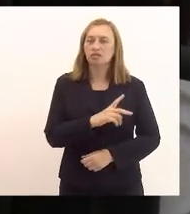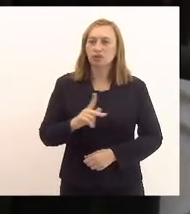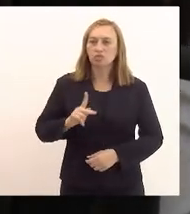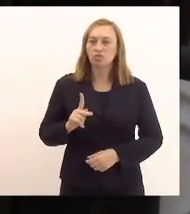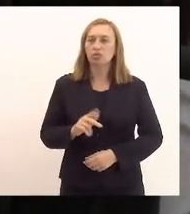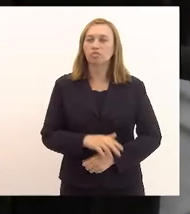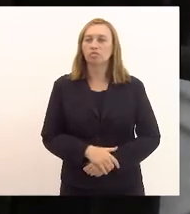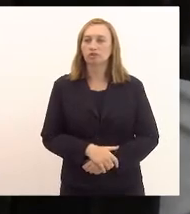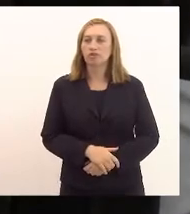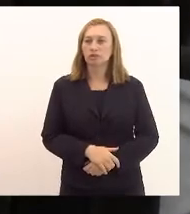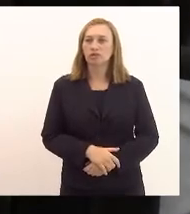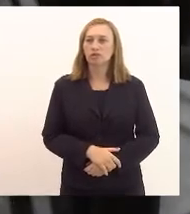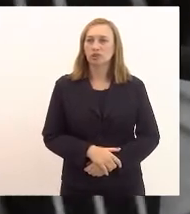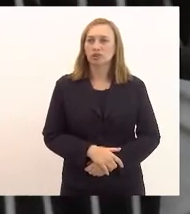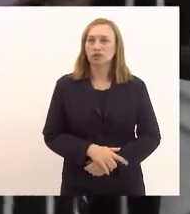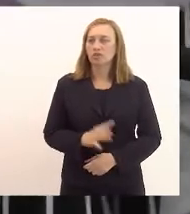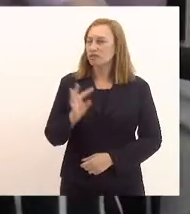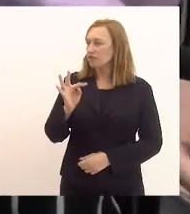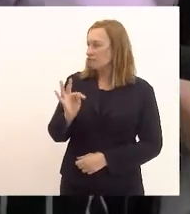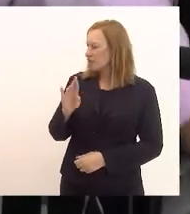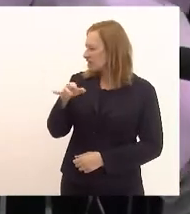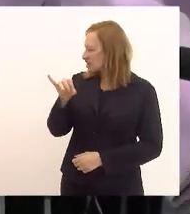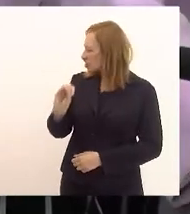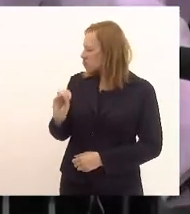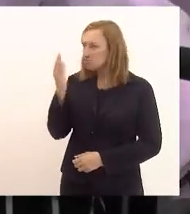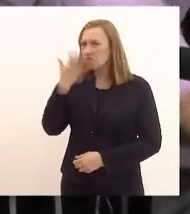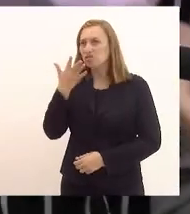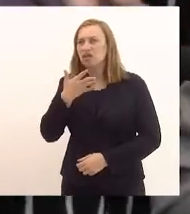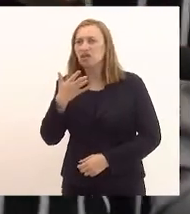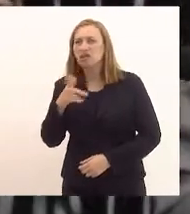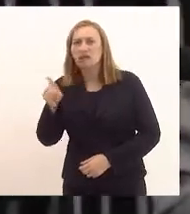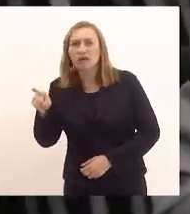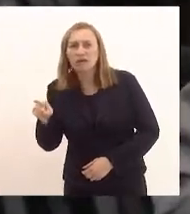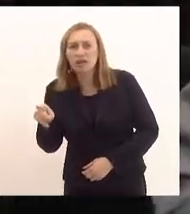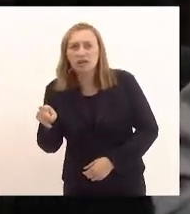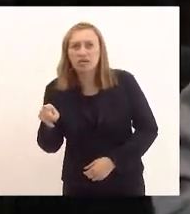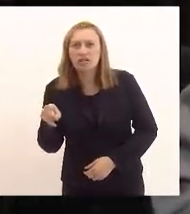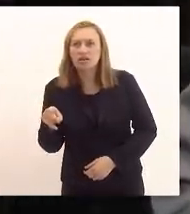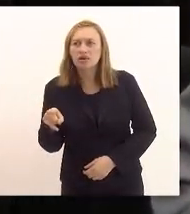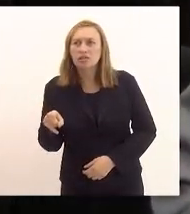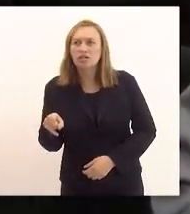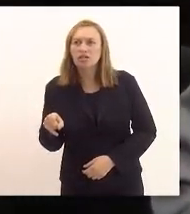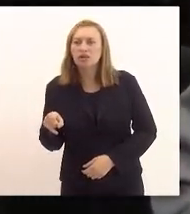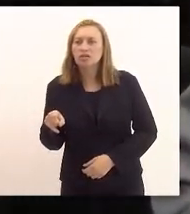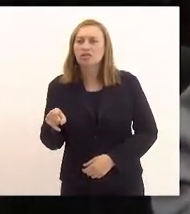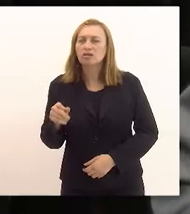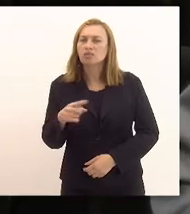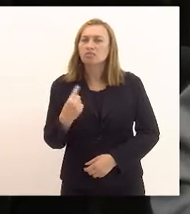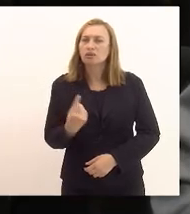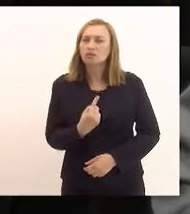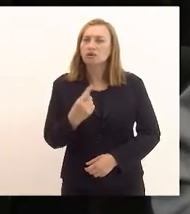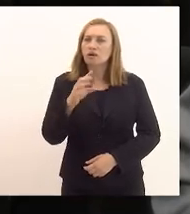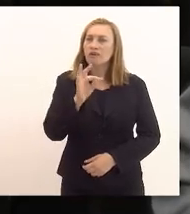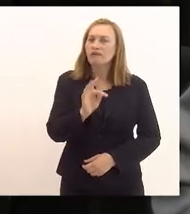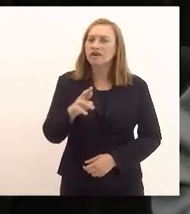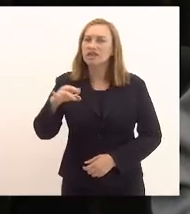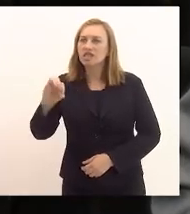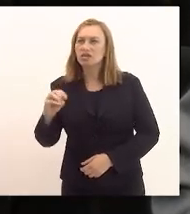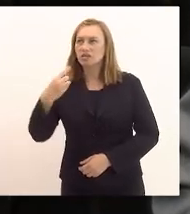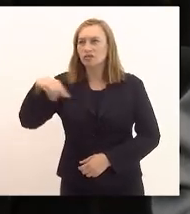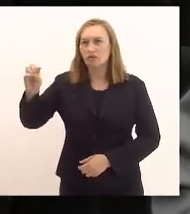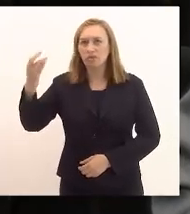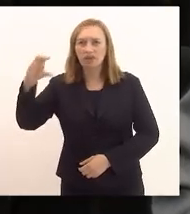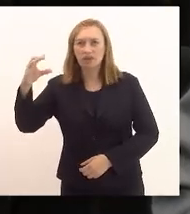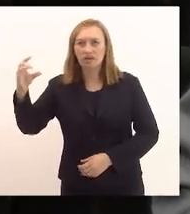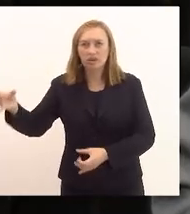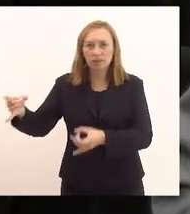Público aos Francisco não vi ele aí tá inch'allah o nosso Francisco foi para Niterói e